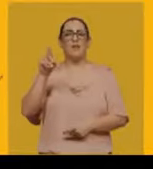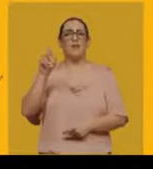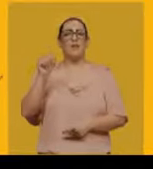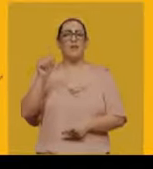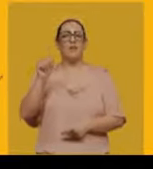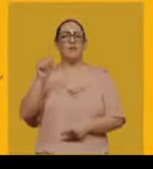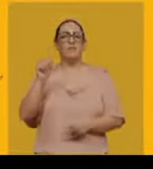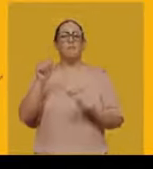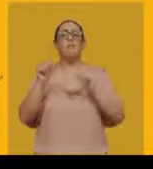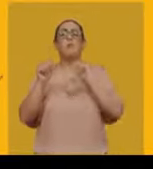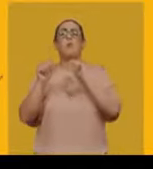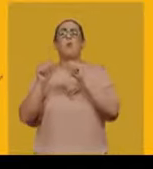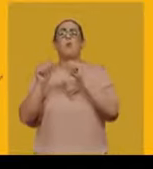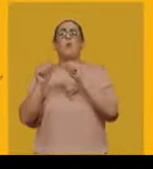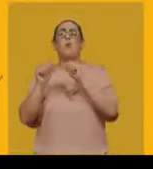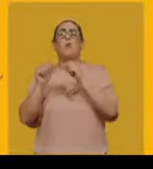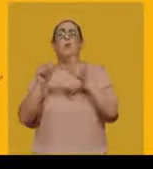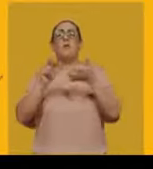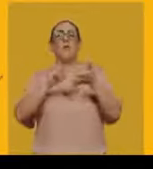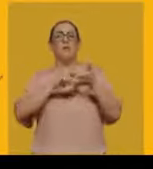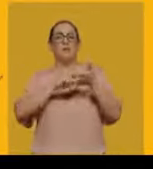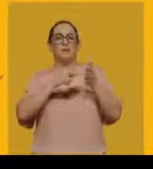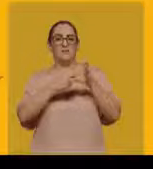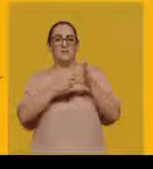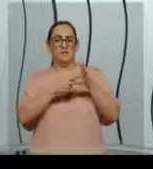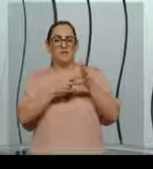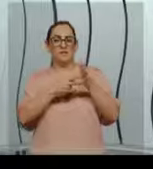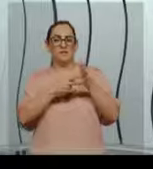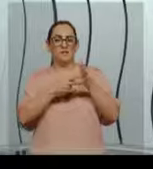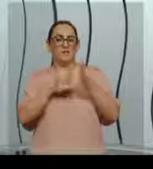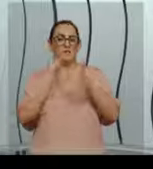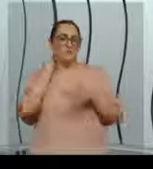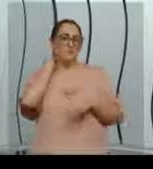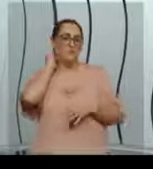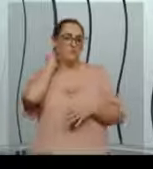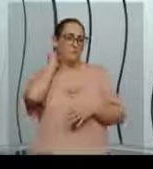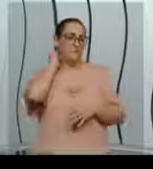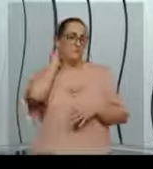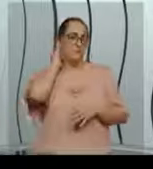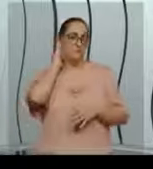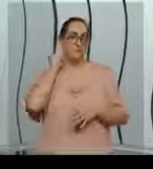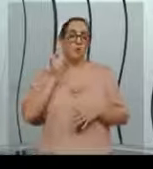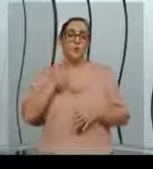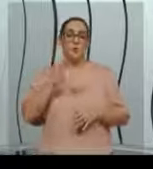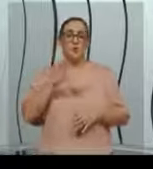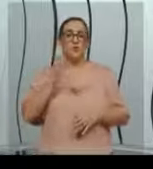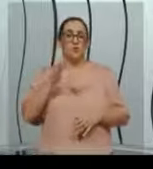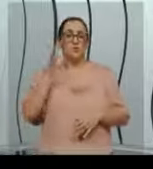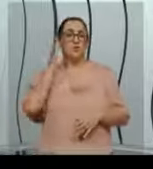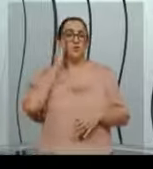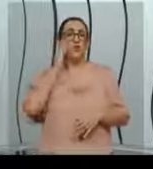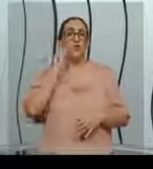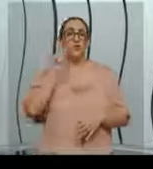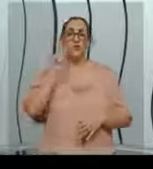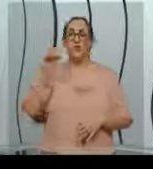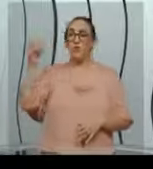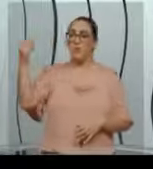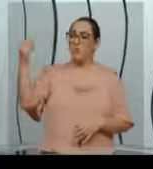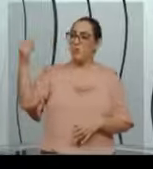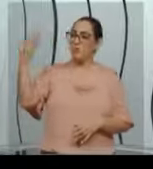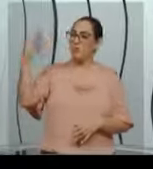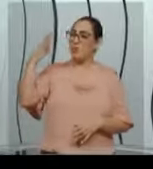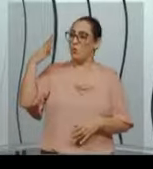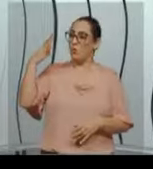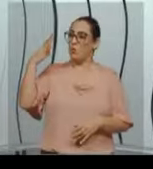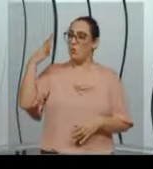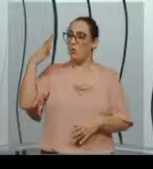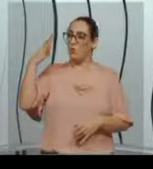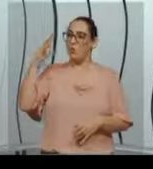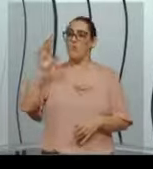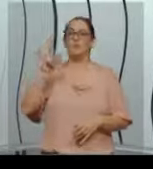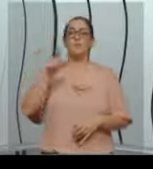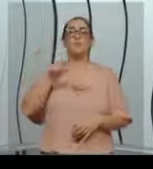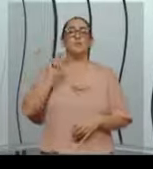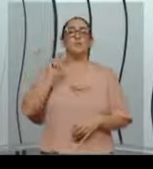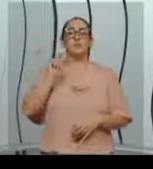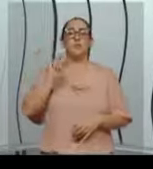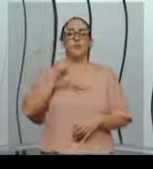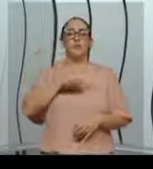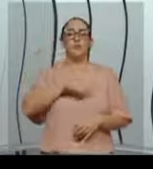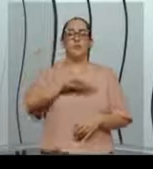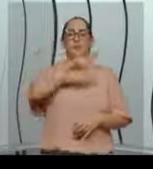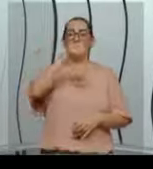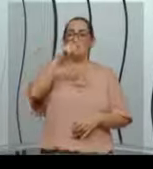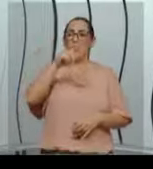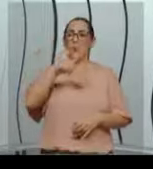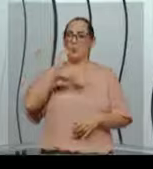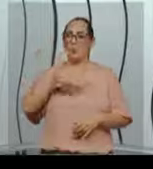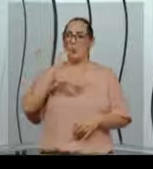luz polarizada? Bom, nós sabemos que a luz, ela se trata, então, de uma onda